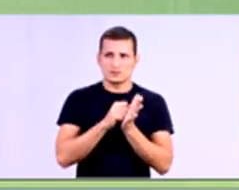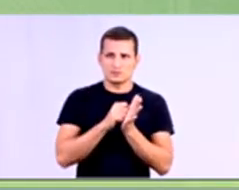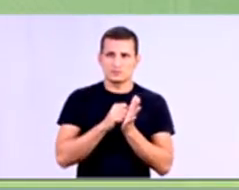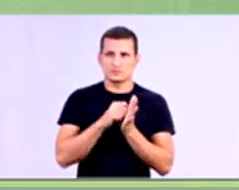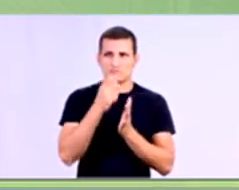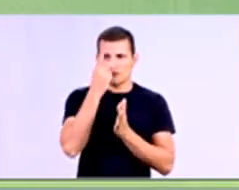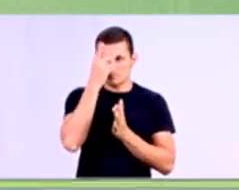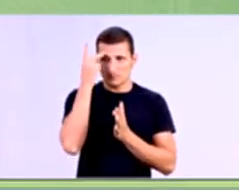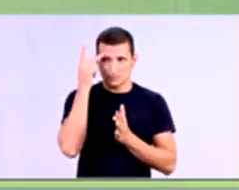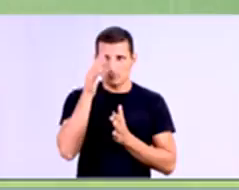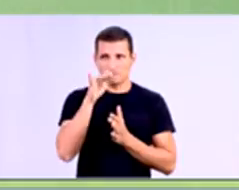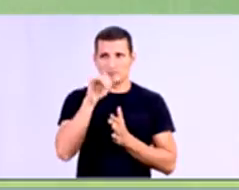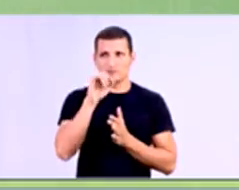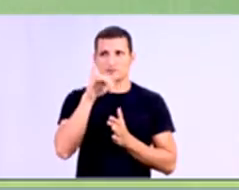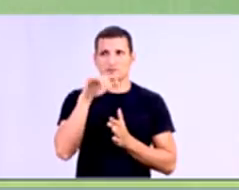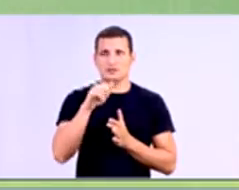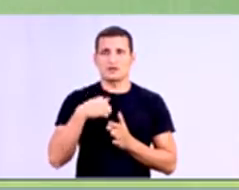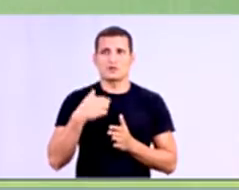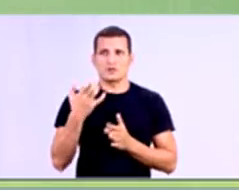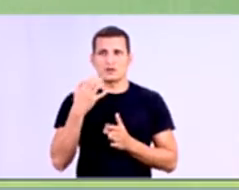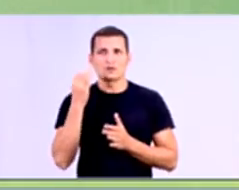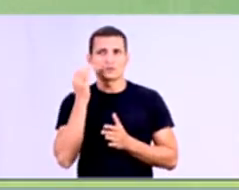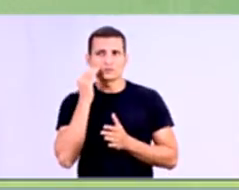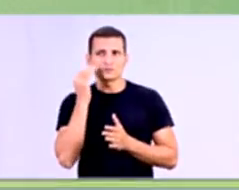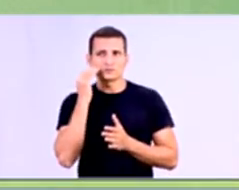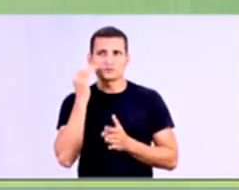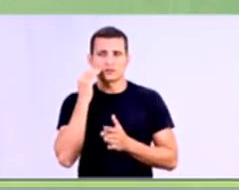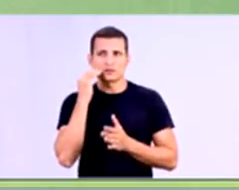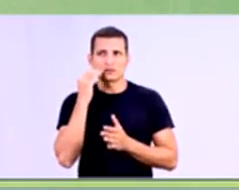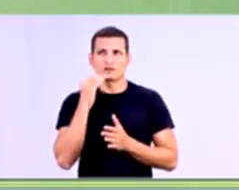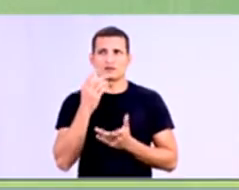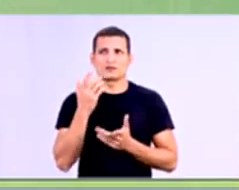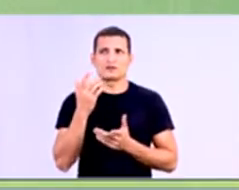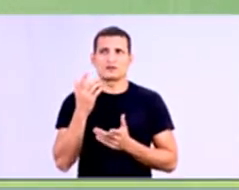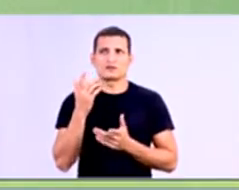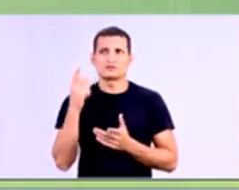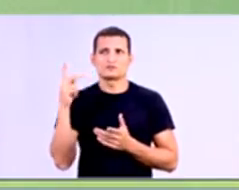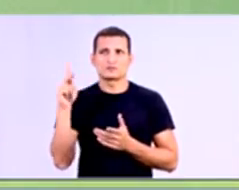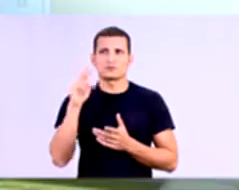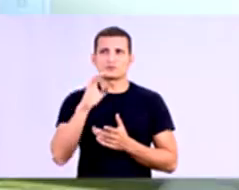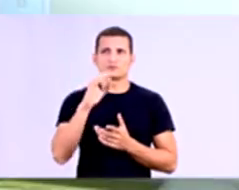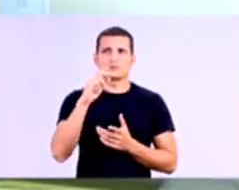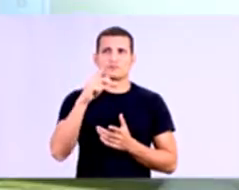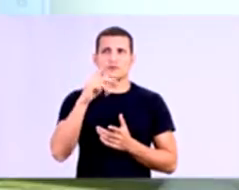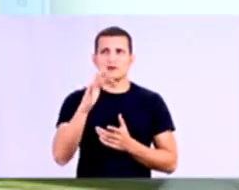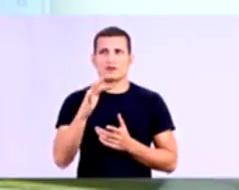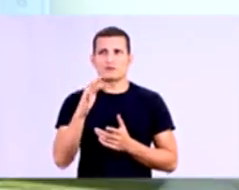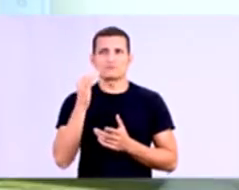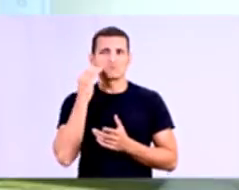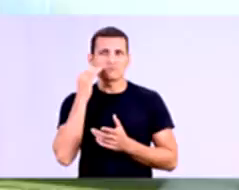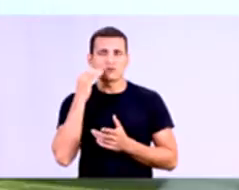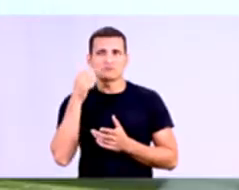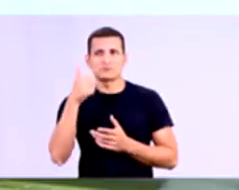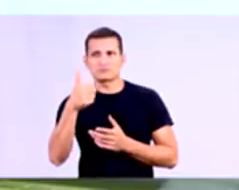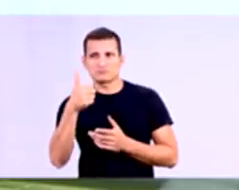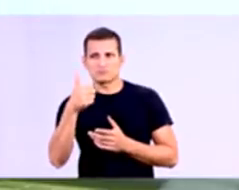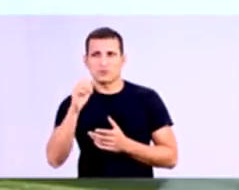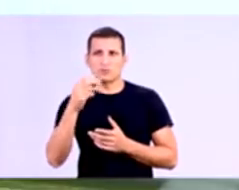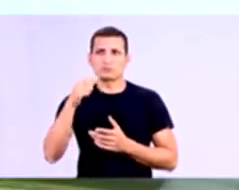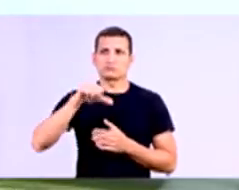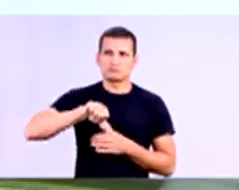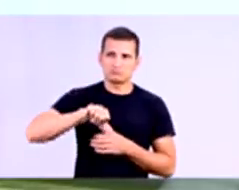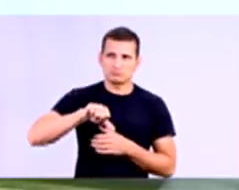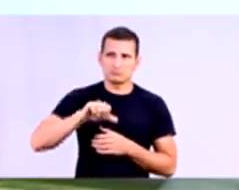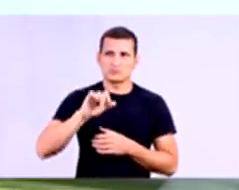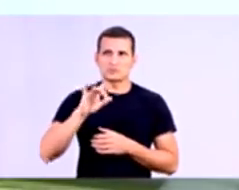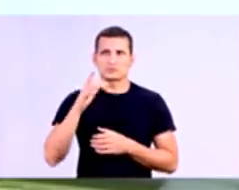uma pessoa física e quero consultar a Receita Federal para saber se o CPF dele está ativo ou inativo. Então,